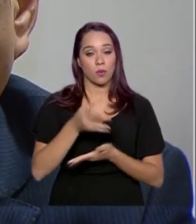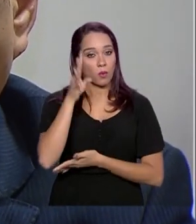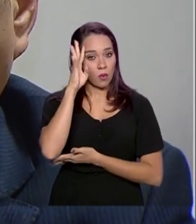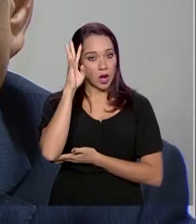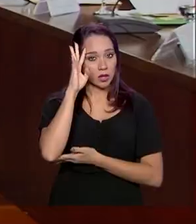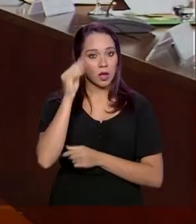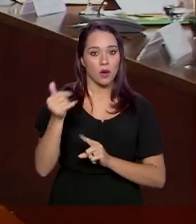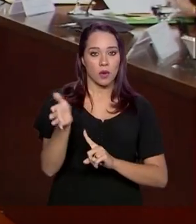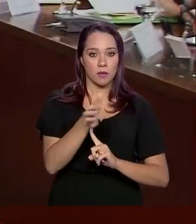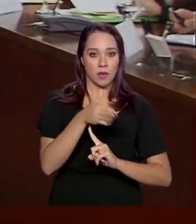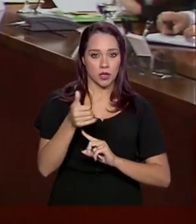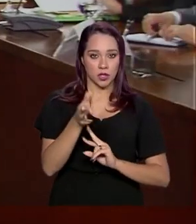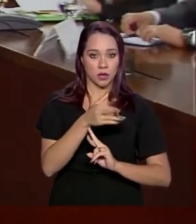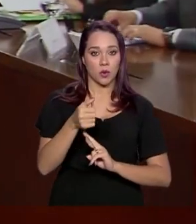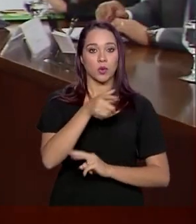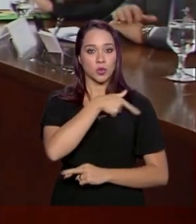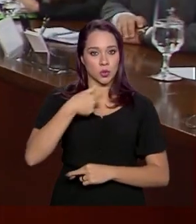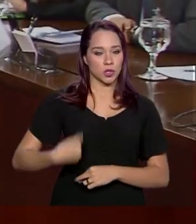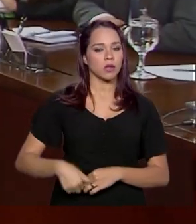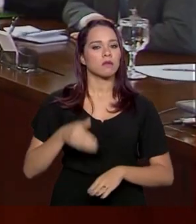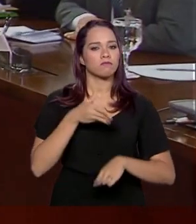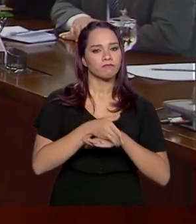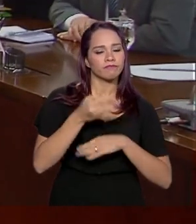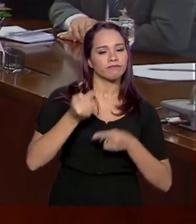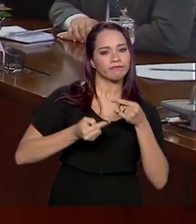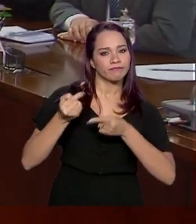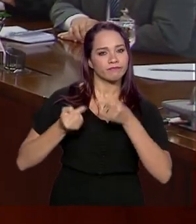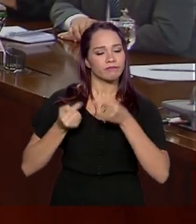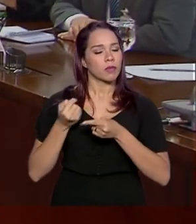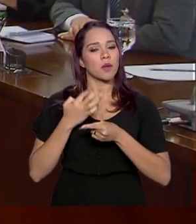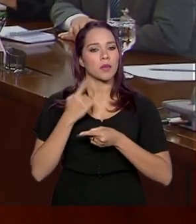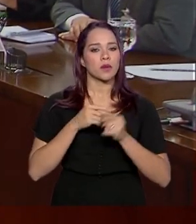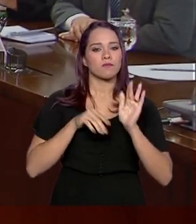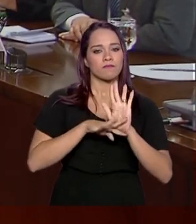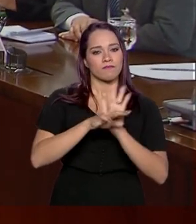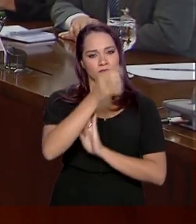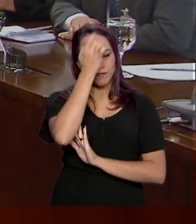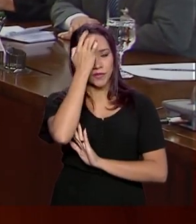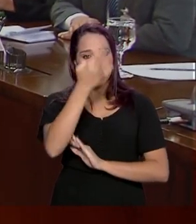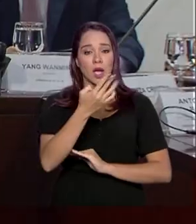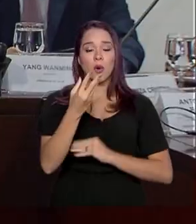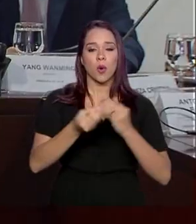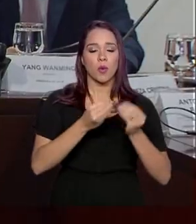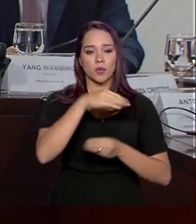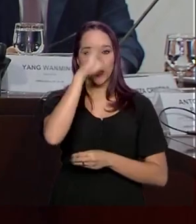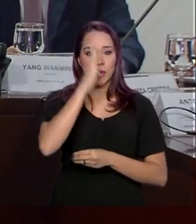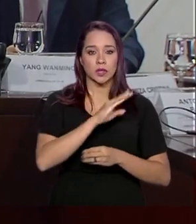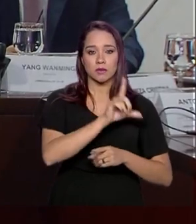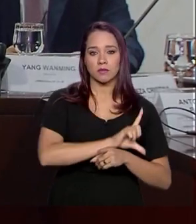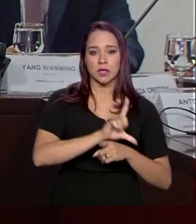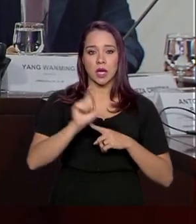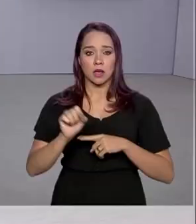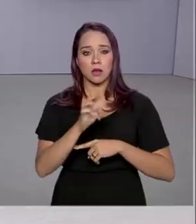o embaixador da China participou das discussões para facilitar a saída dos brasileiros de Wuhan.